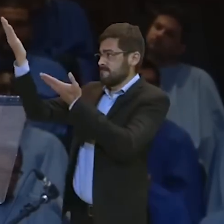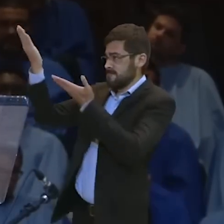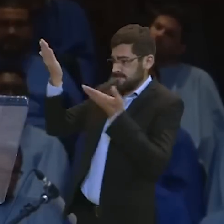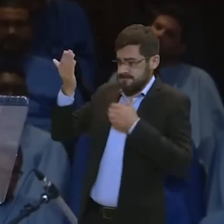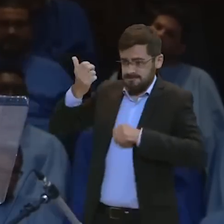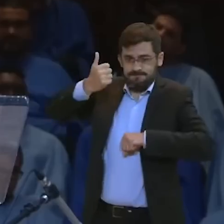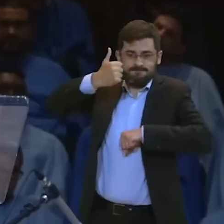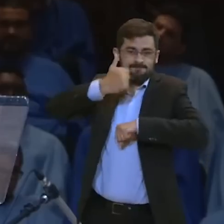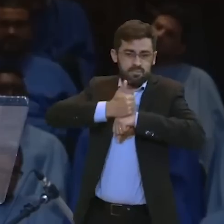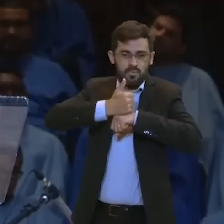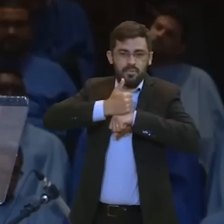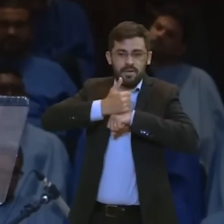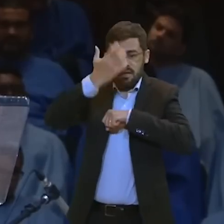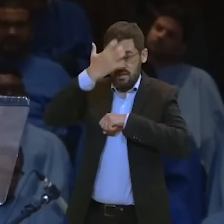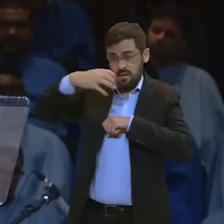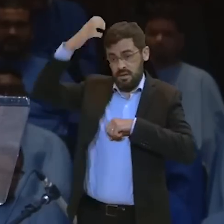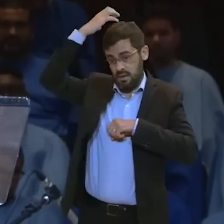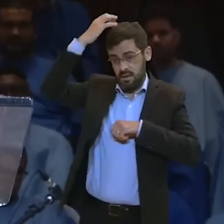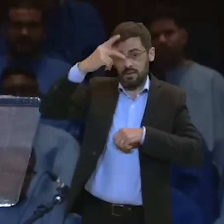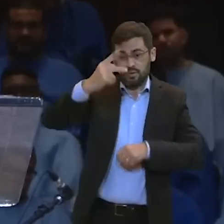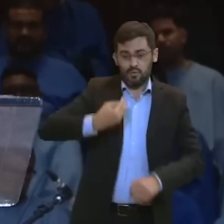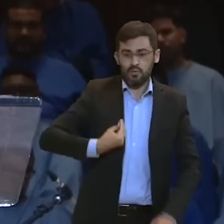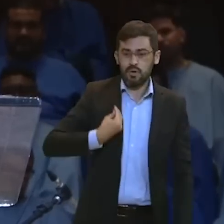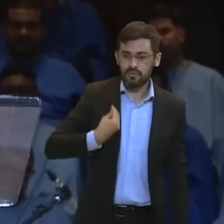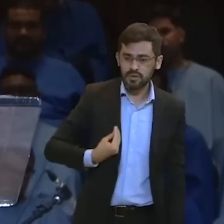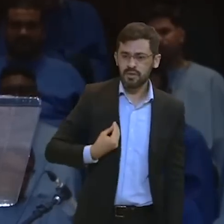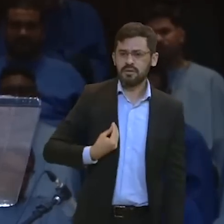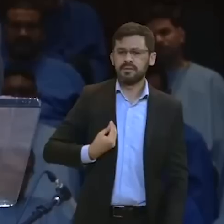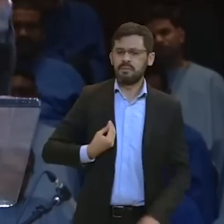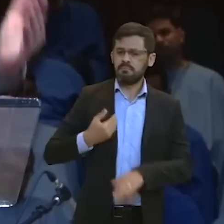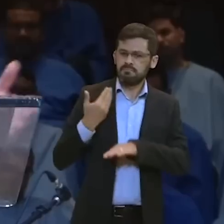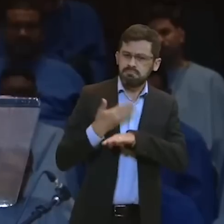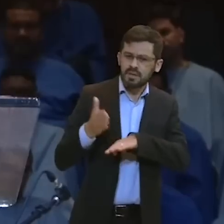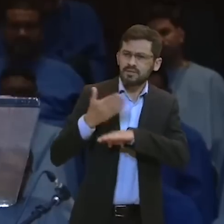rei da sua existência, viver uma adoração que seja